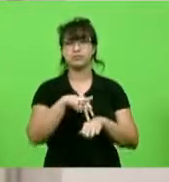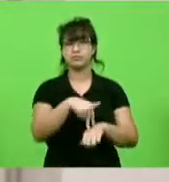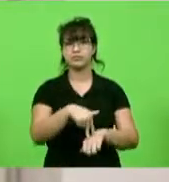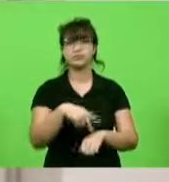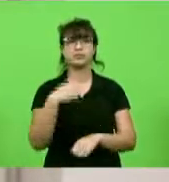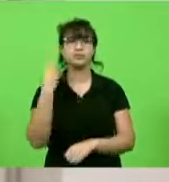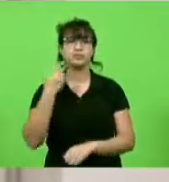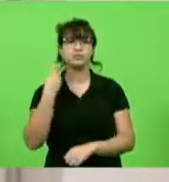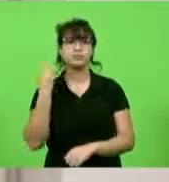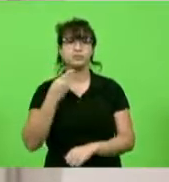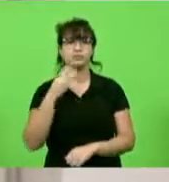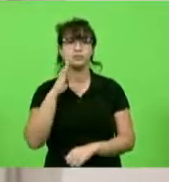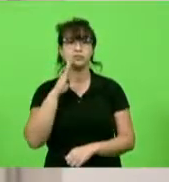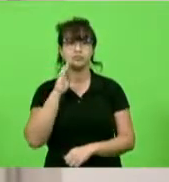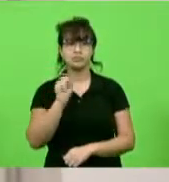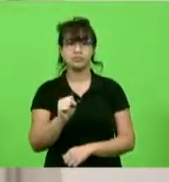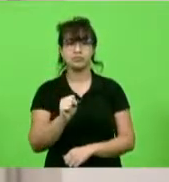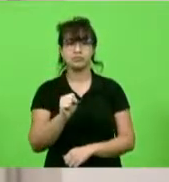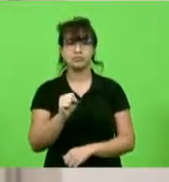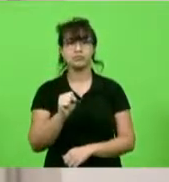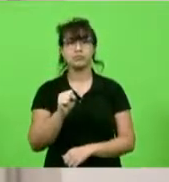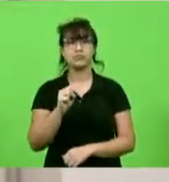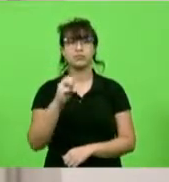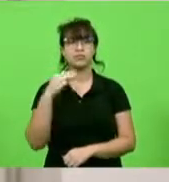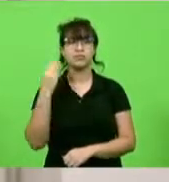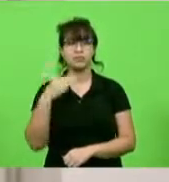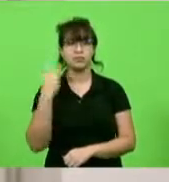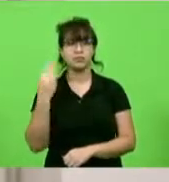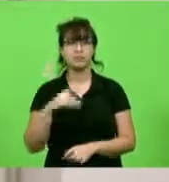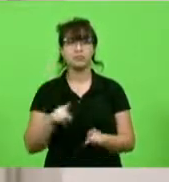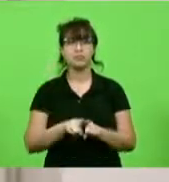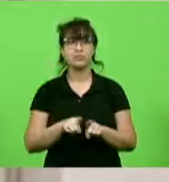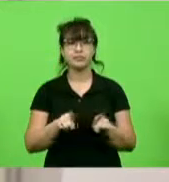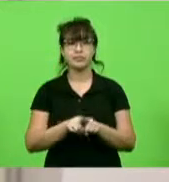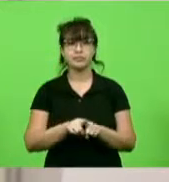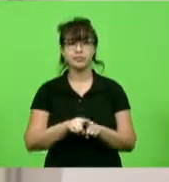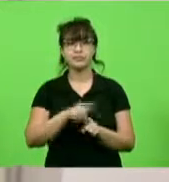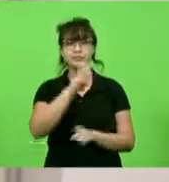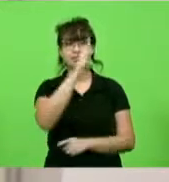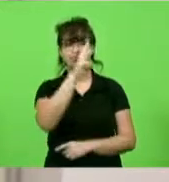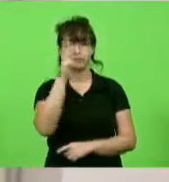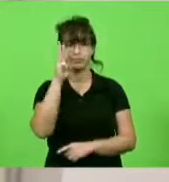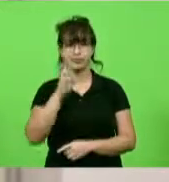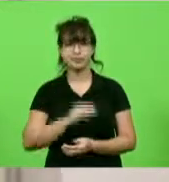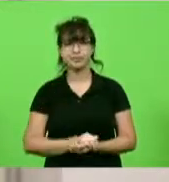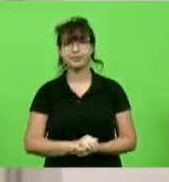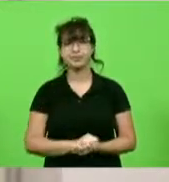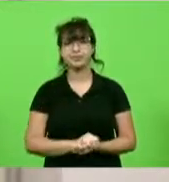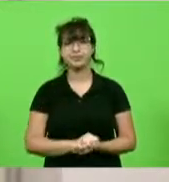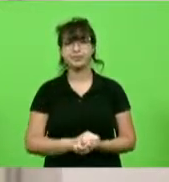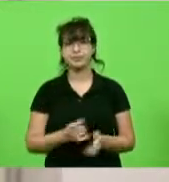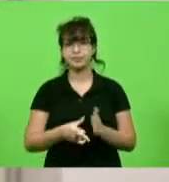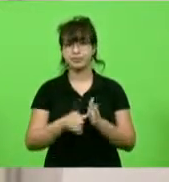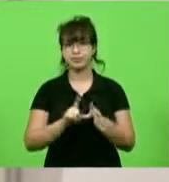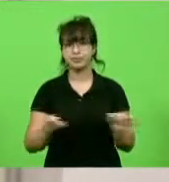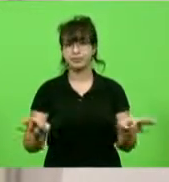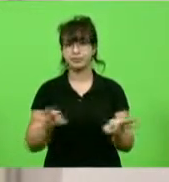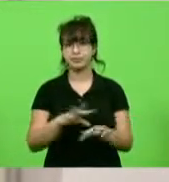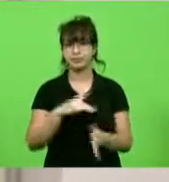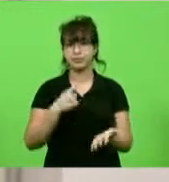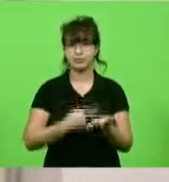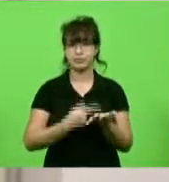deputados Bruno Souza, Márcio Machado e Volney Weber. Nada mais havendo, o senhor presidente, antes de encerrar a sessão,